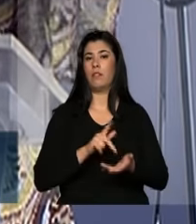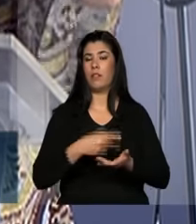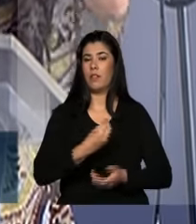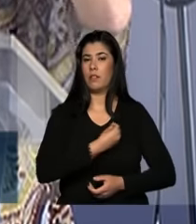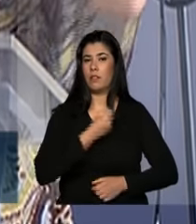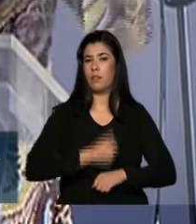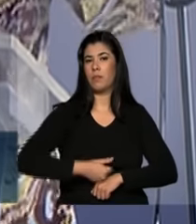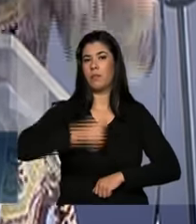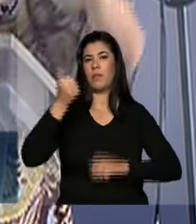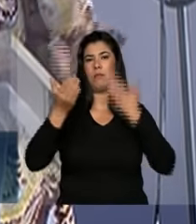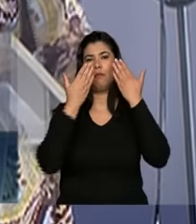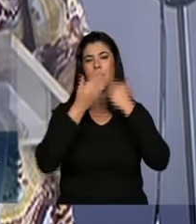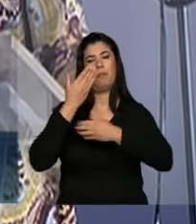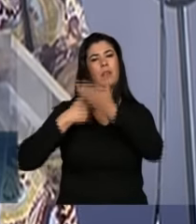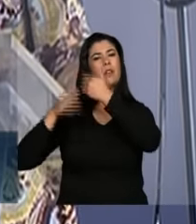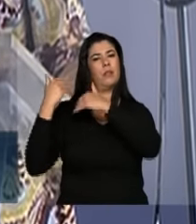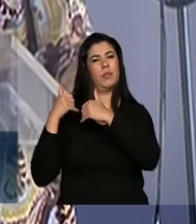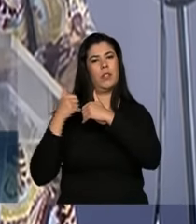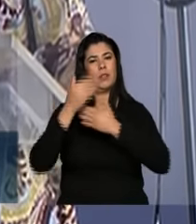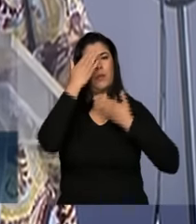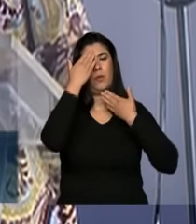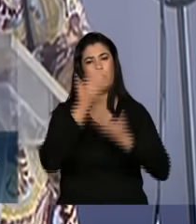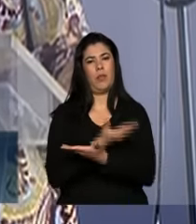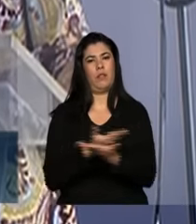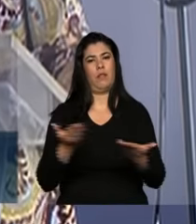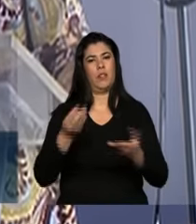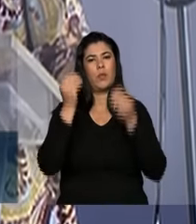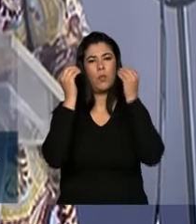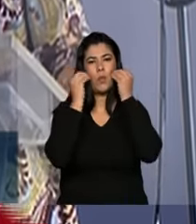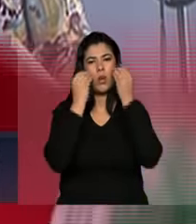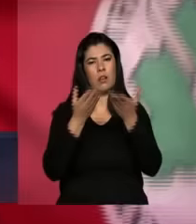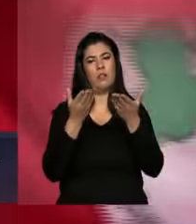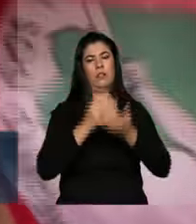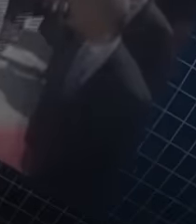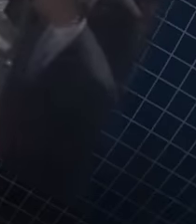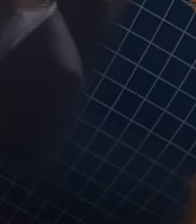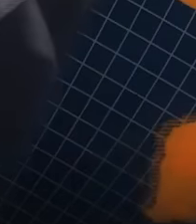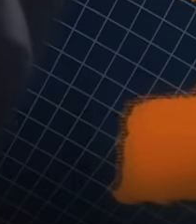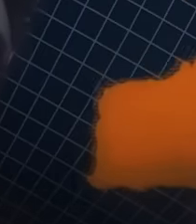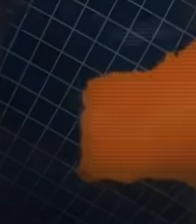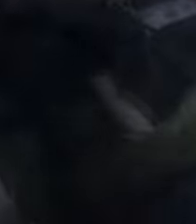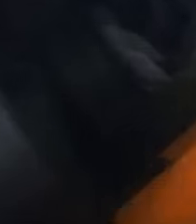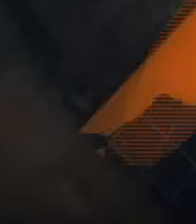uma vida melhor do que nós tivemos. Muito obrigada e um beijo no coração. Aplausos.